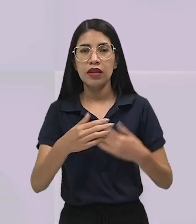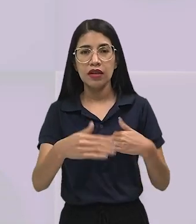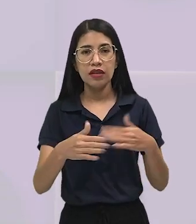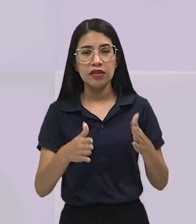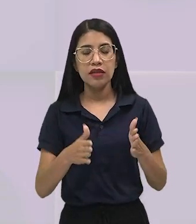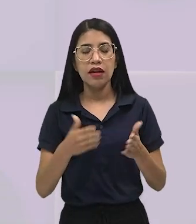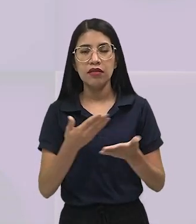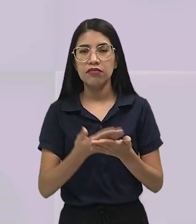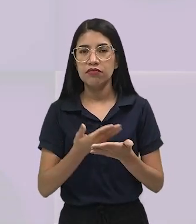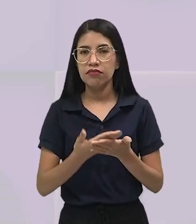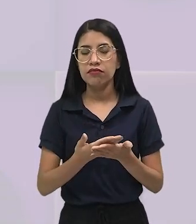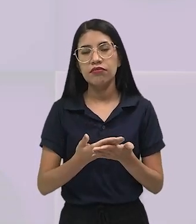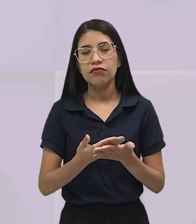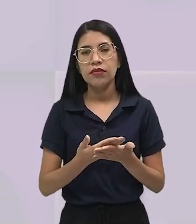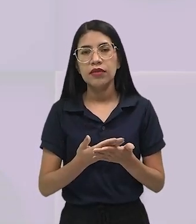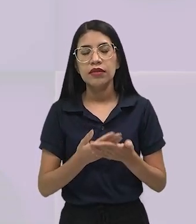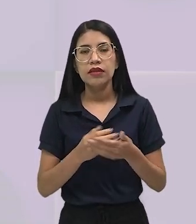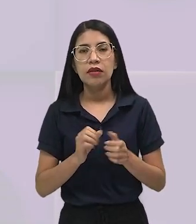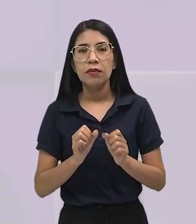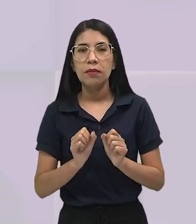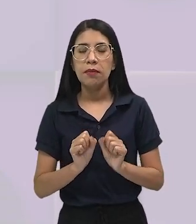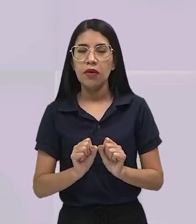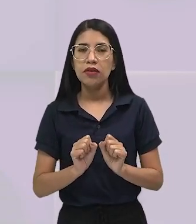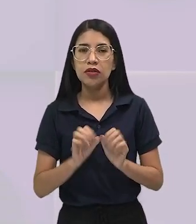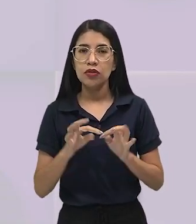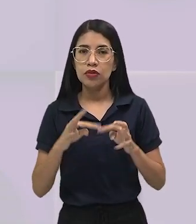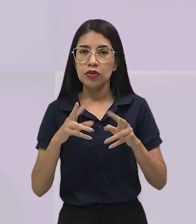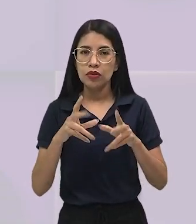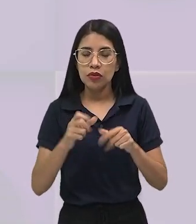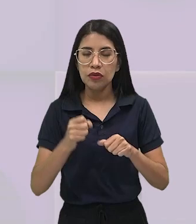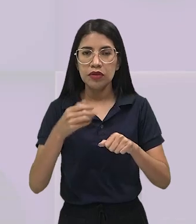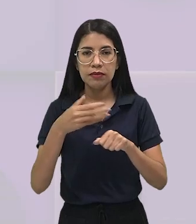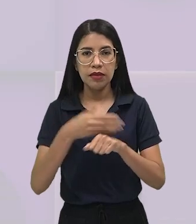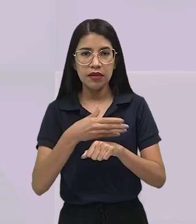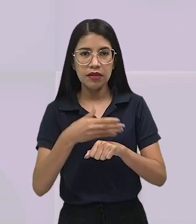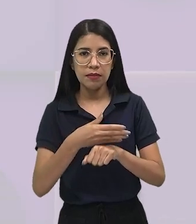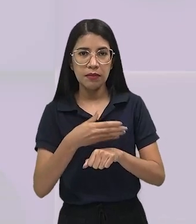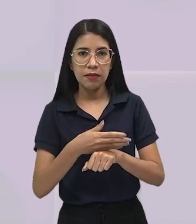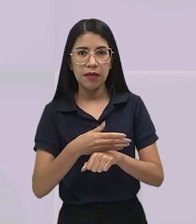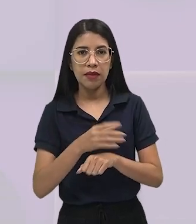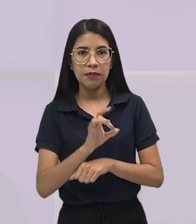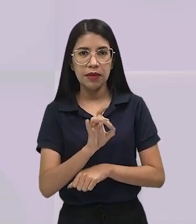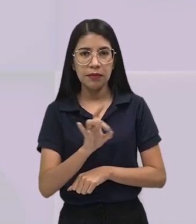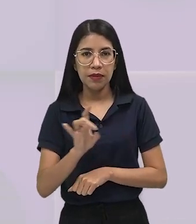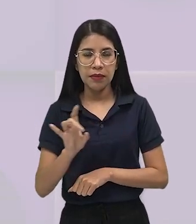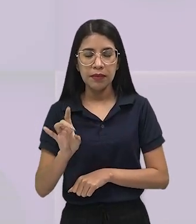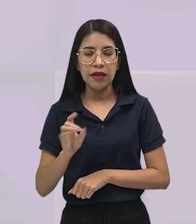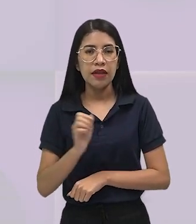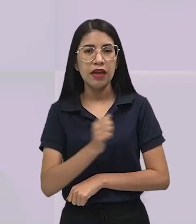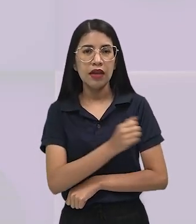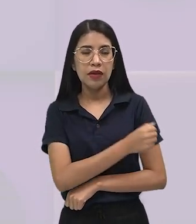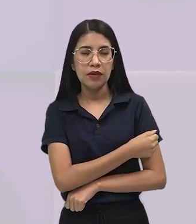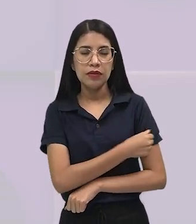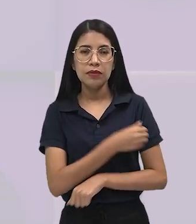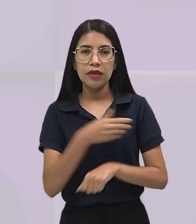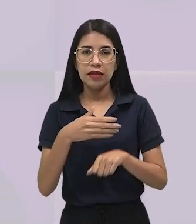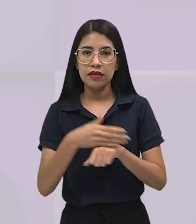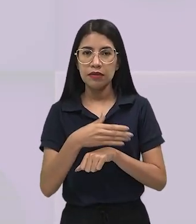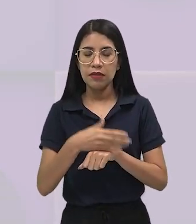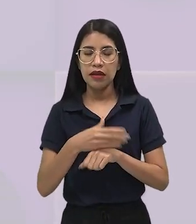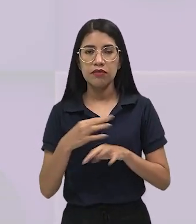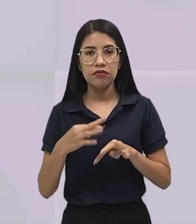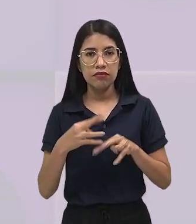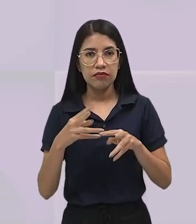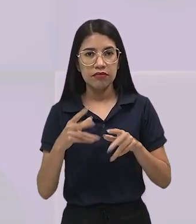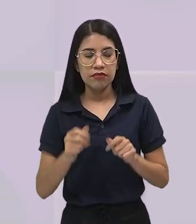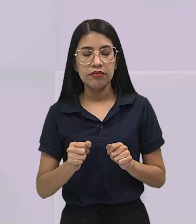de aula. Então, você vai fazer com todos esses alunos, com todos os seus colegas aí, vai envolver